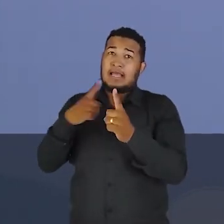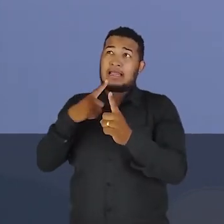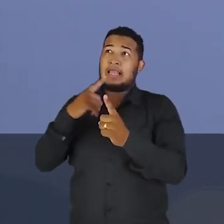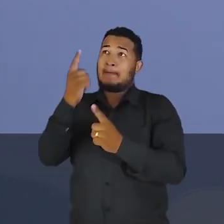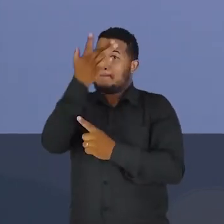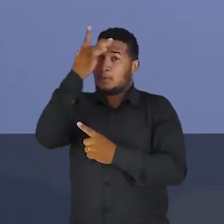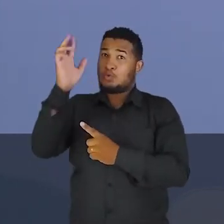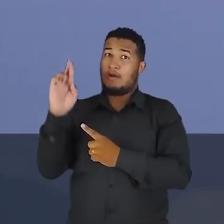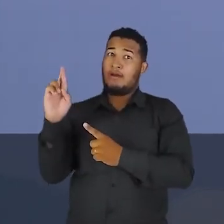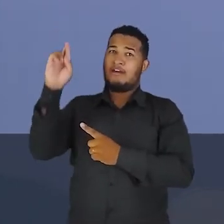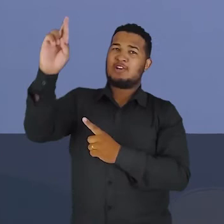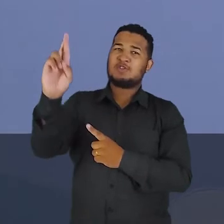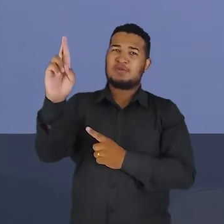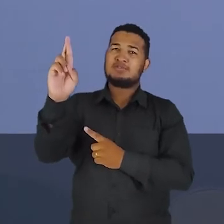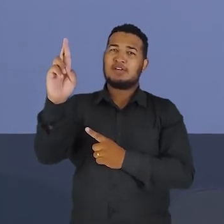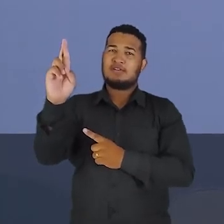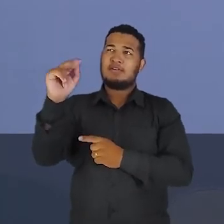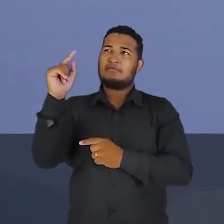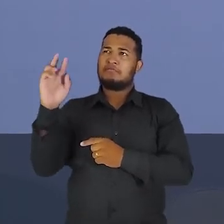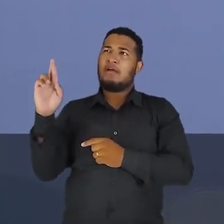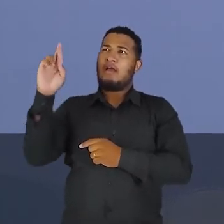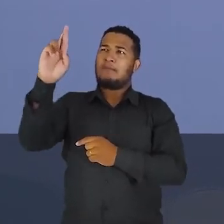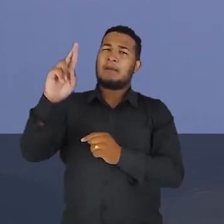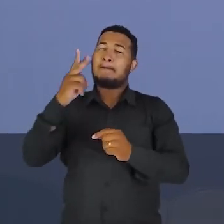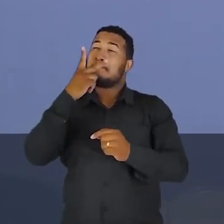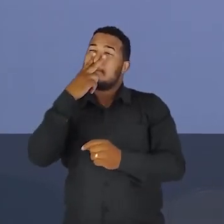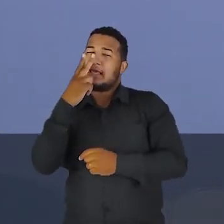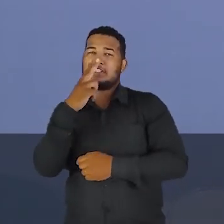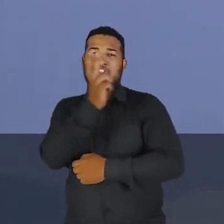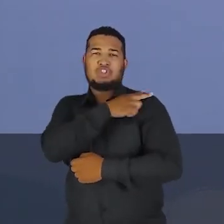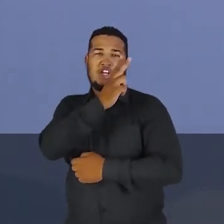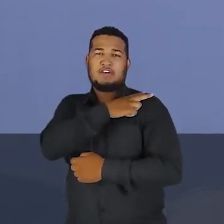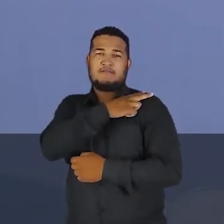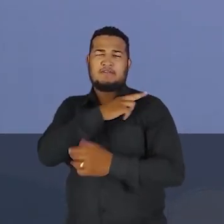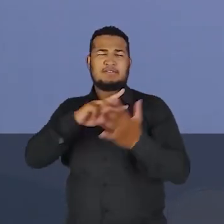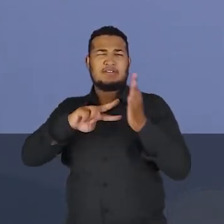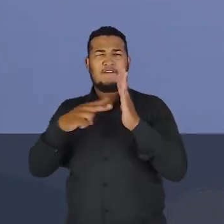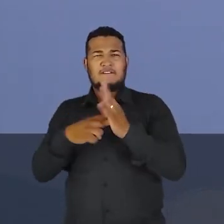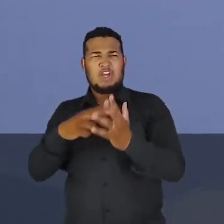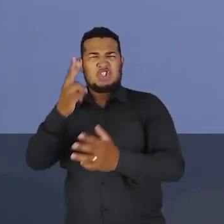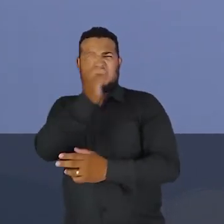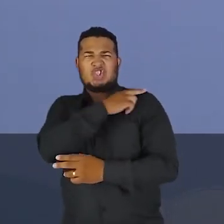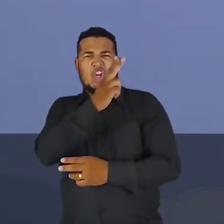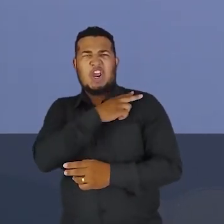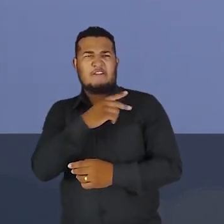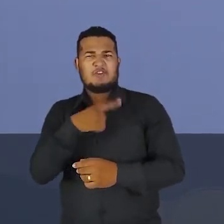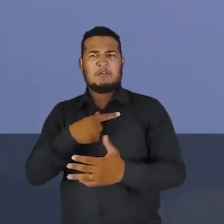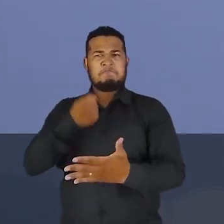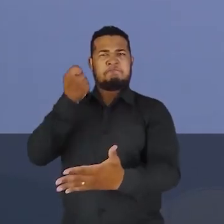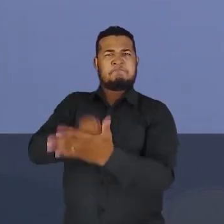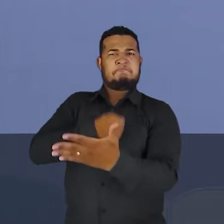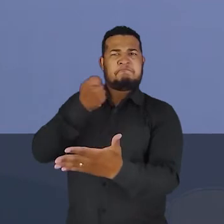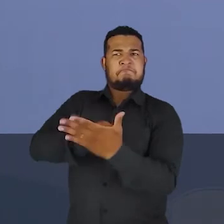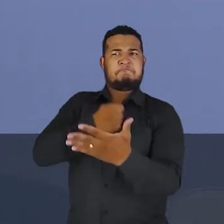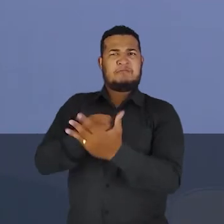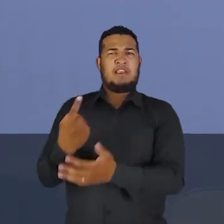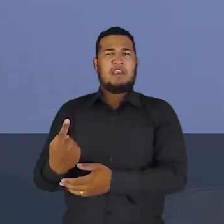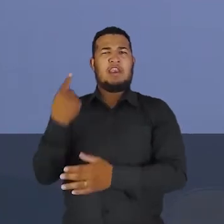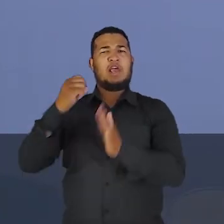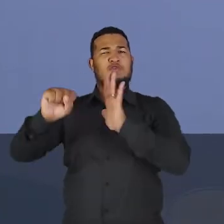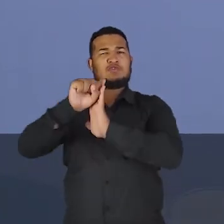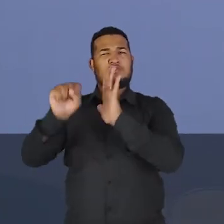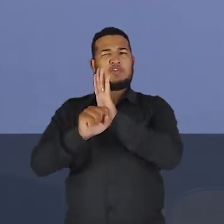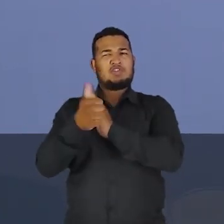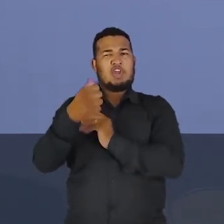chefe. E quando a gente fala de chefe, nós não estamos falando daquele chefe arcaico, lá do século XIX, em